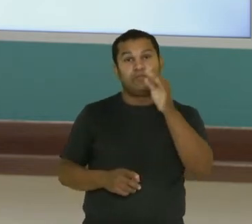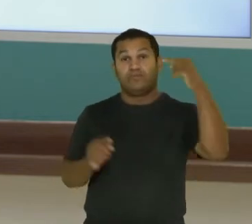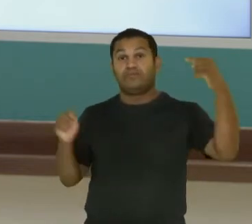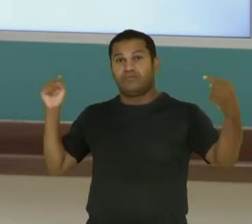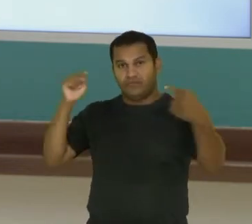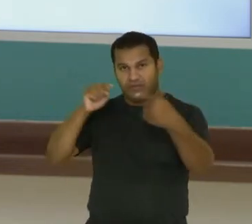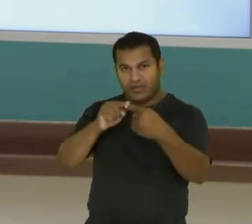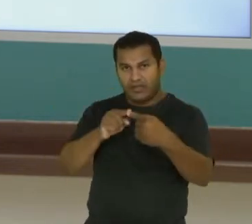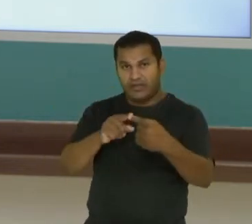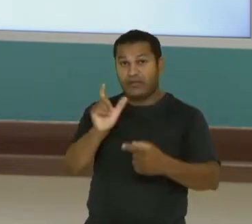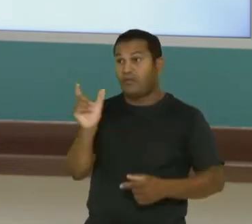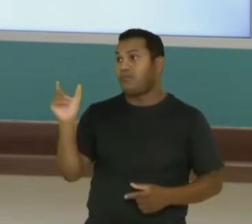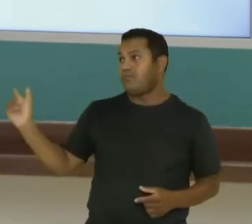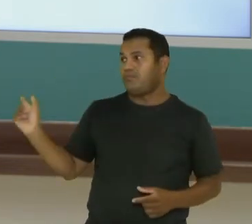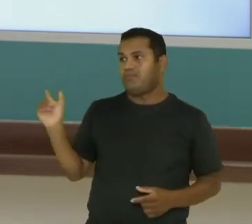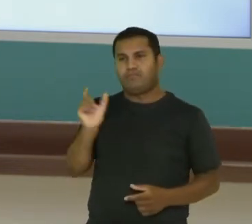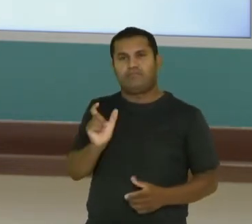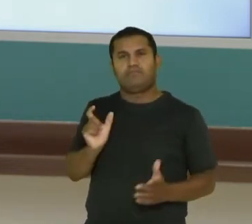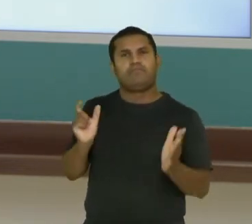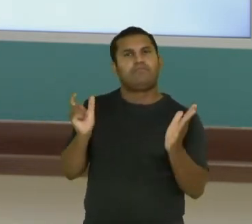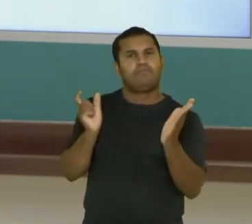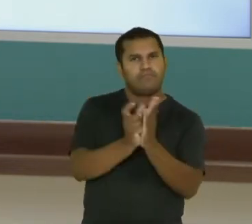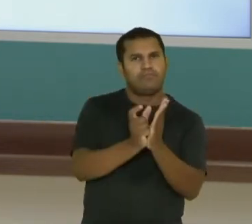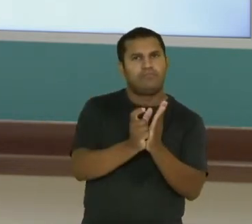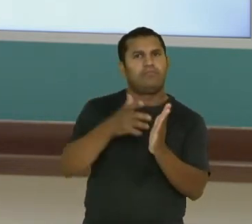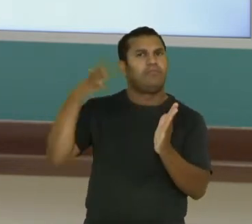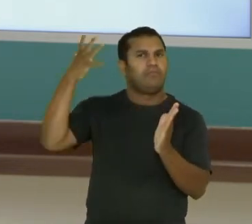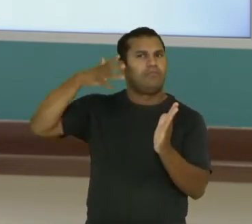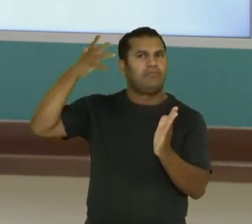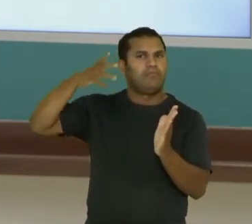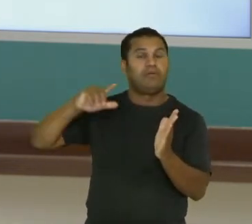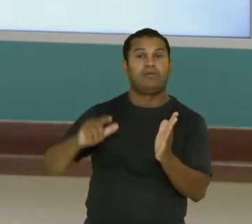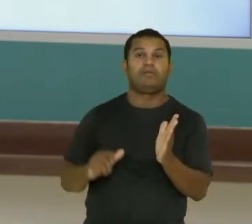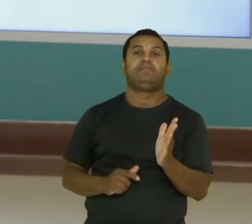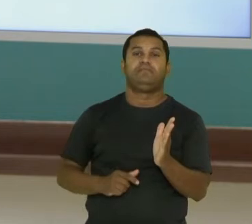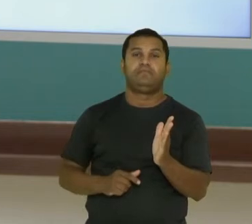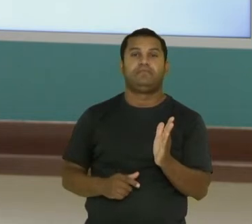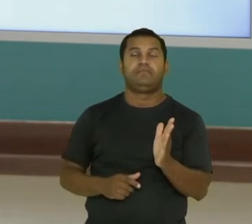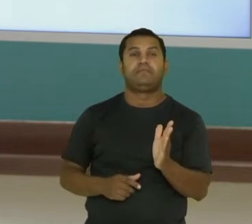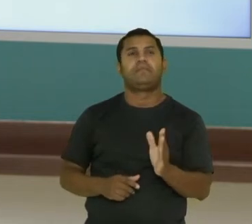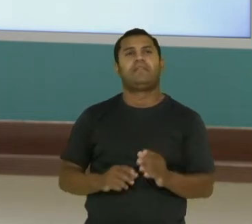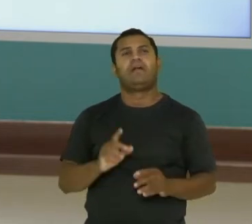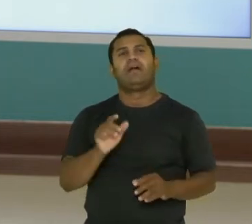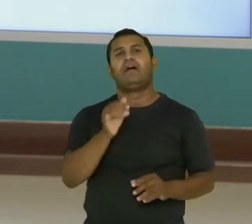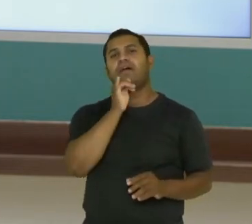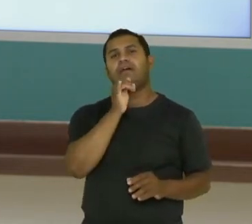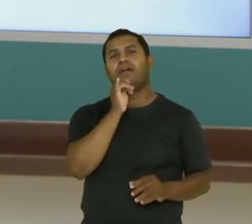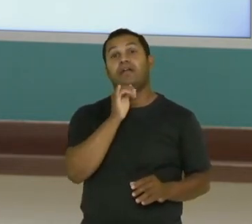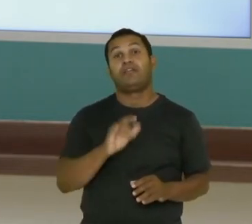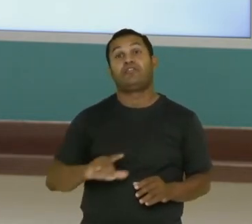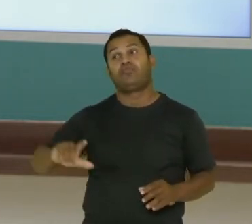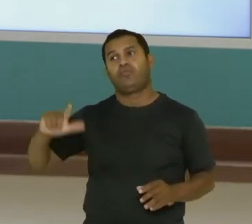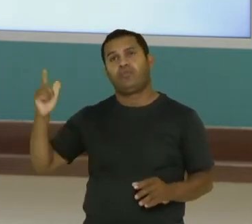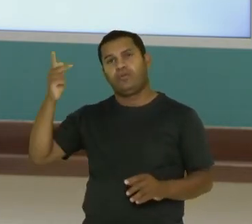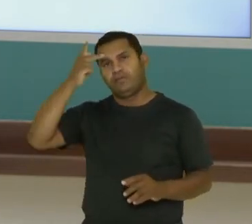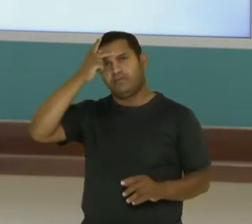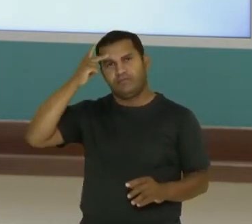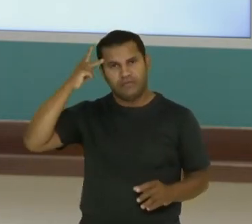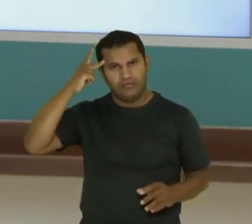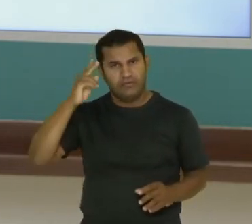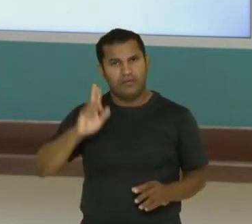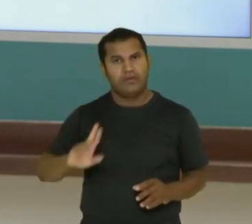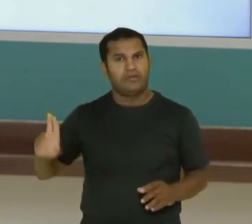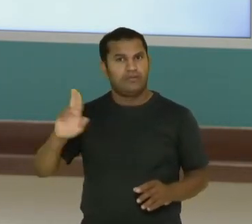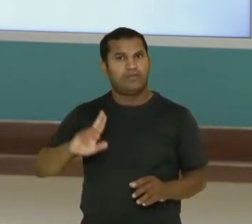pode manipular o discurso de terceiros, tentando com isso enfatizar o nosso ponto de vista sobre